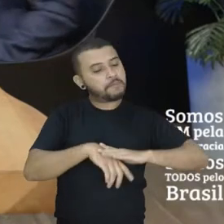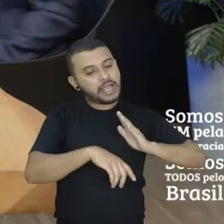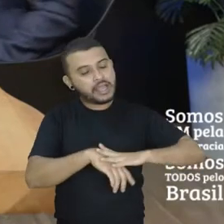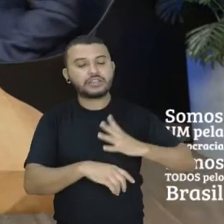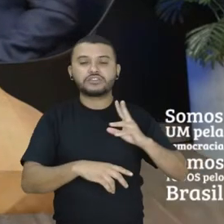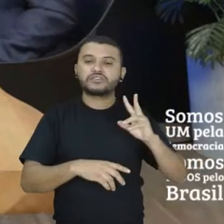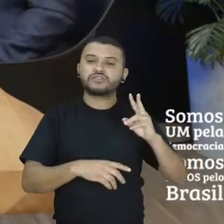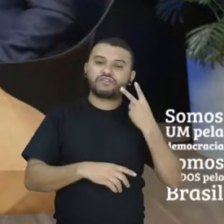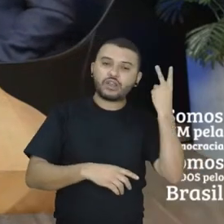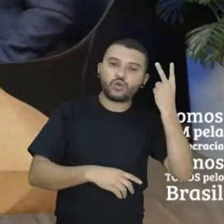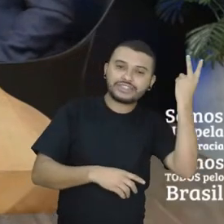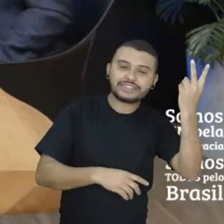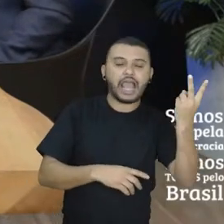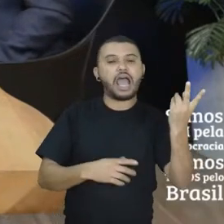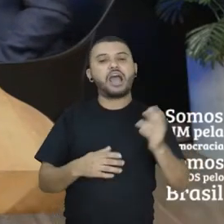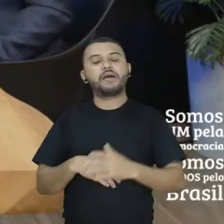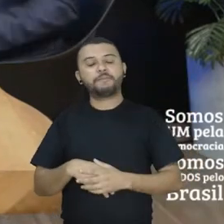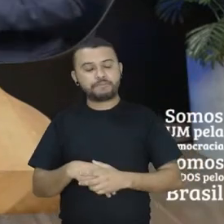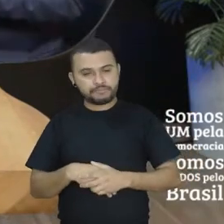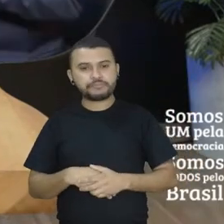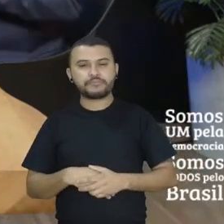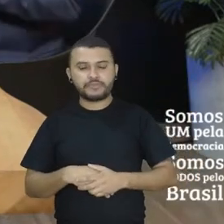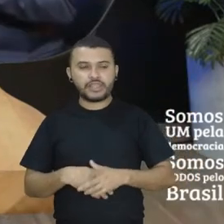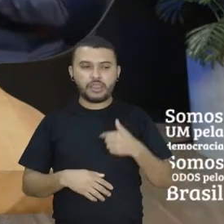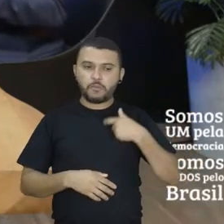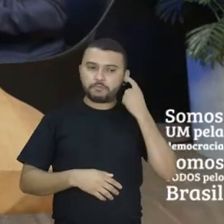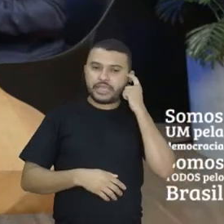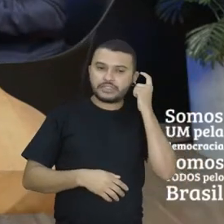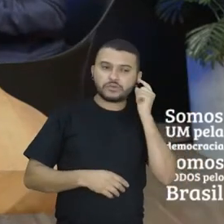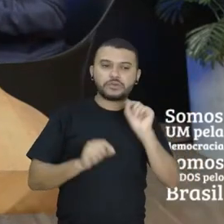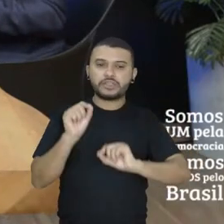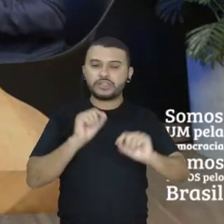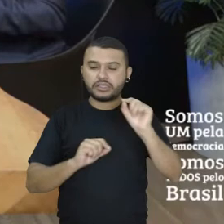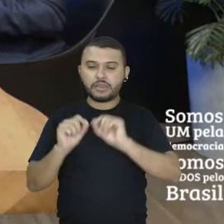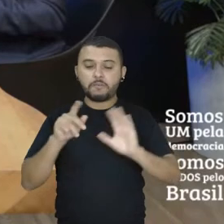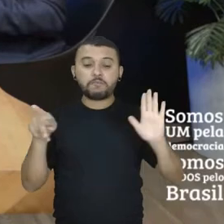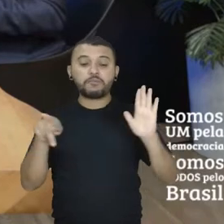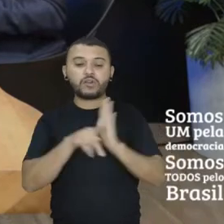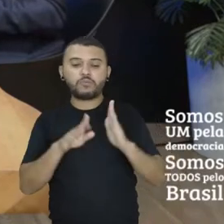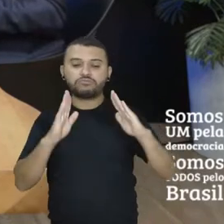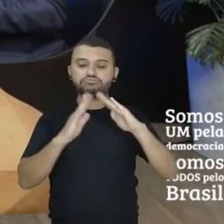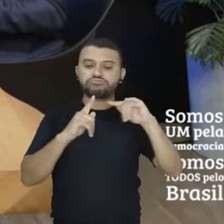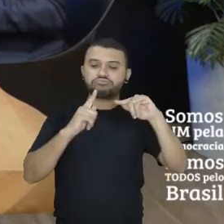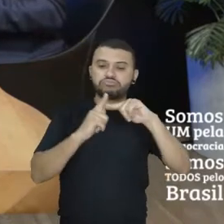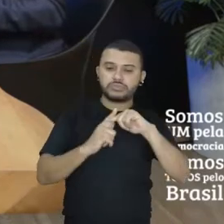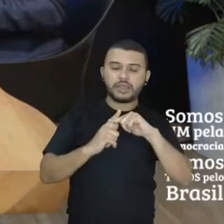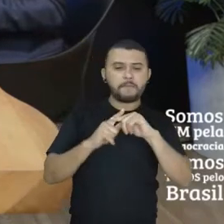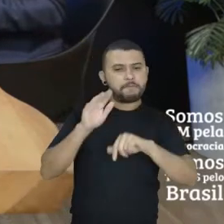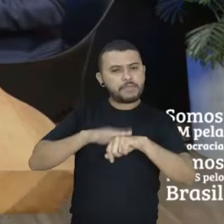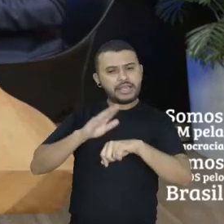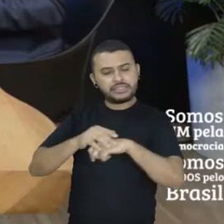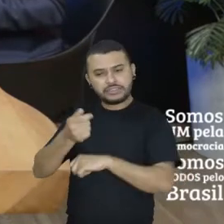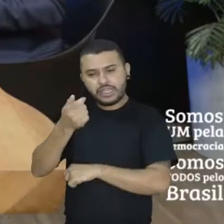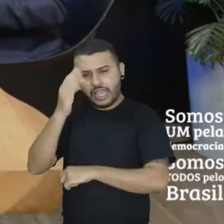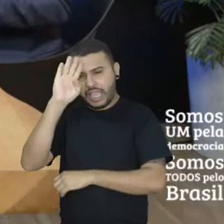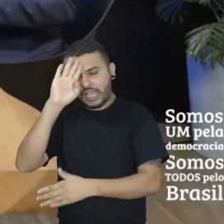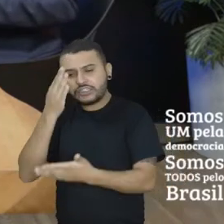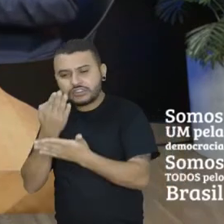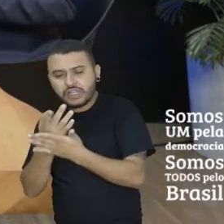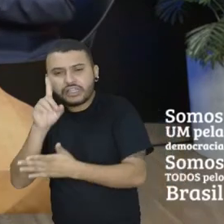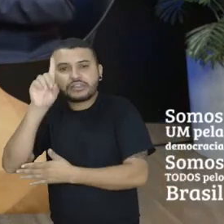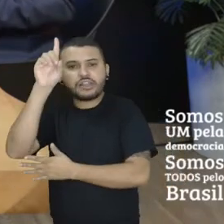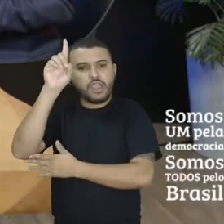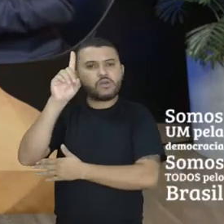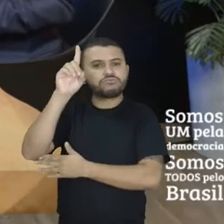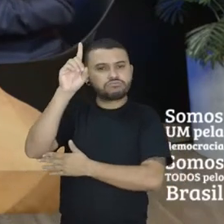os valores, valores, no meu caso, valores cristãos, eles são essenciais para a nossa vida. Diz que